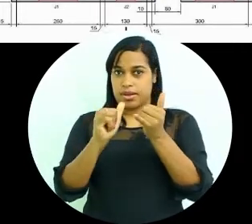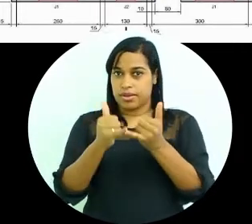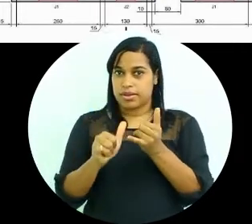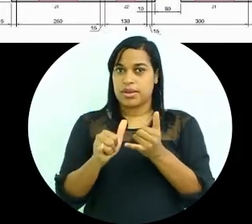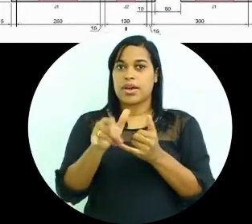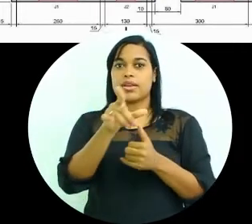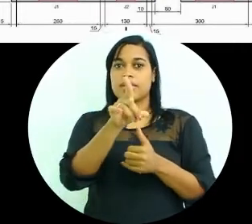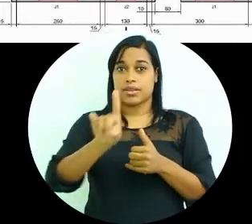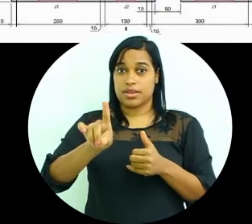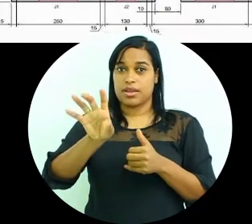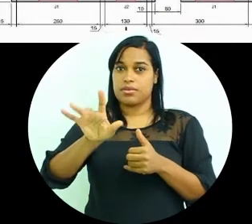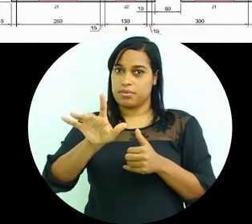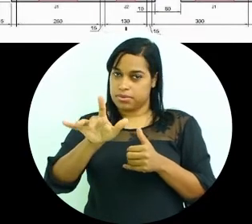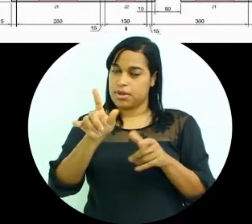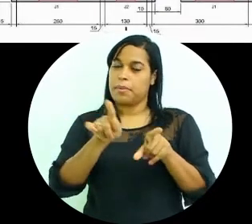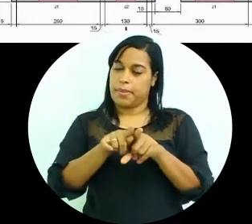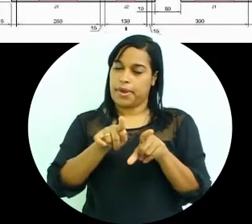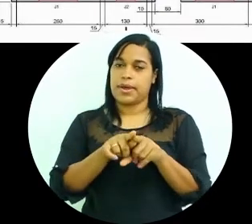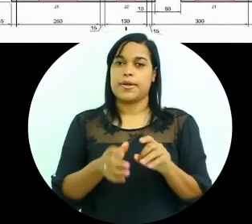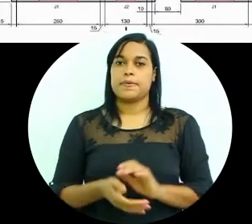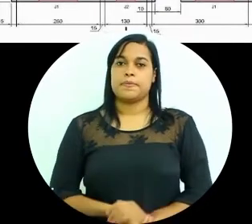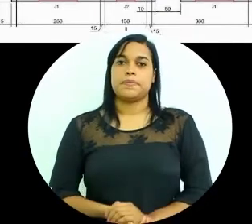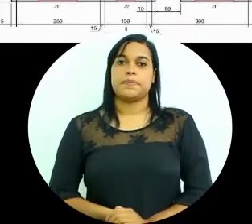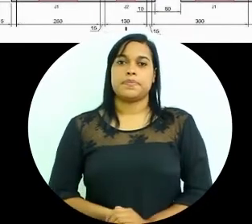linha e clicar do lado direito.